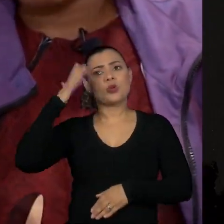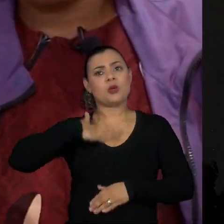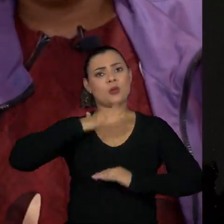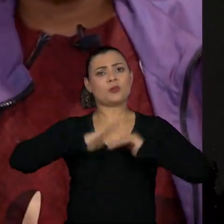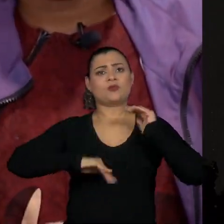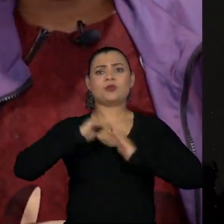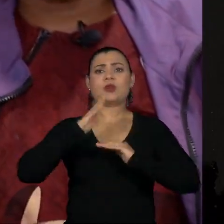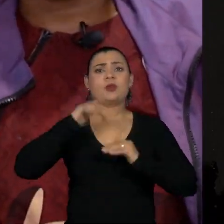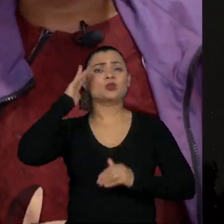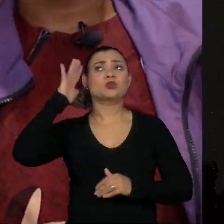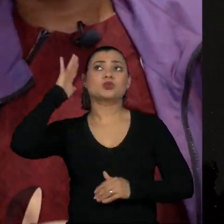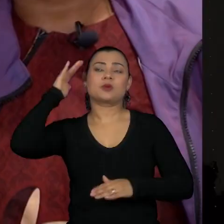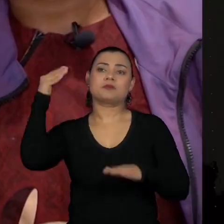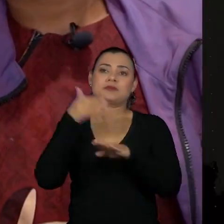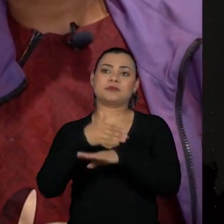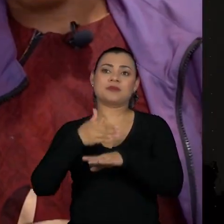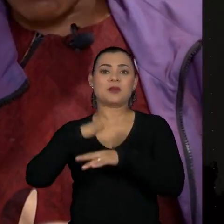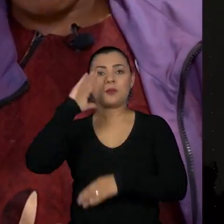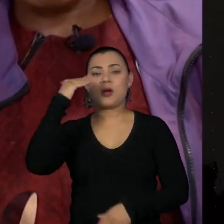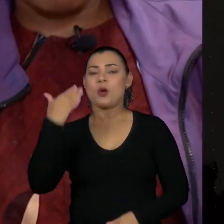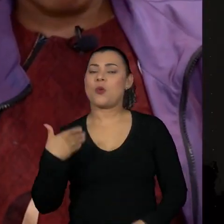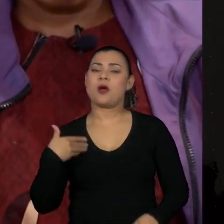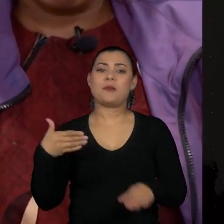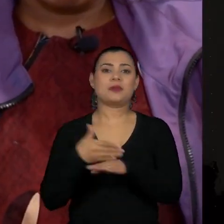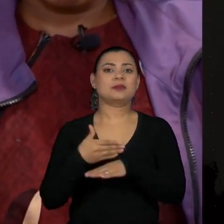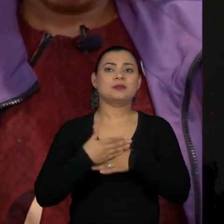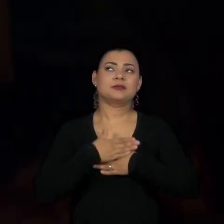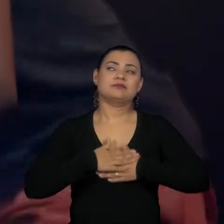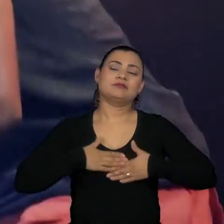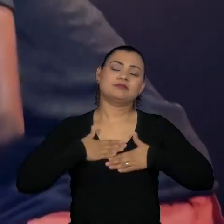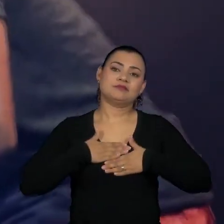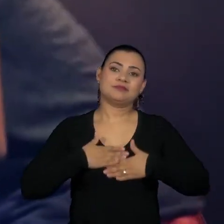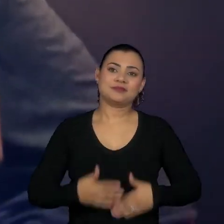assim. E pra mim é uma honra mesmo.